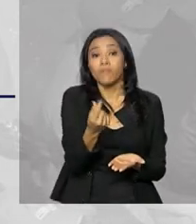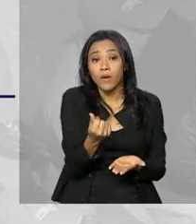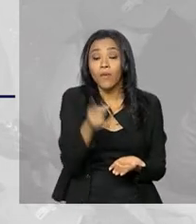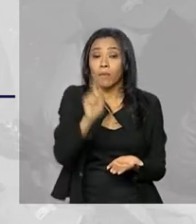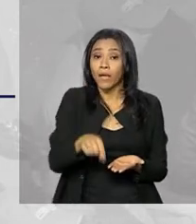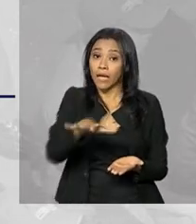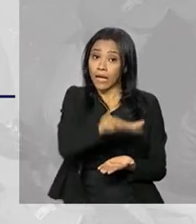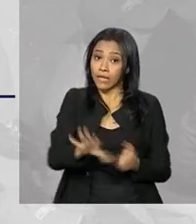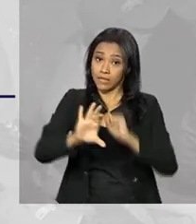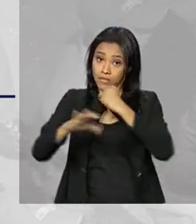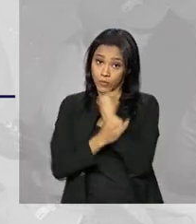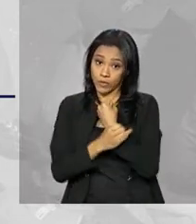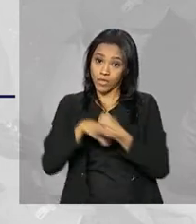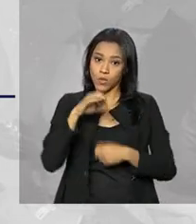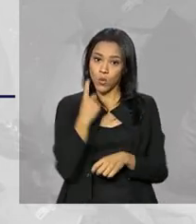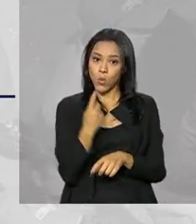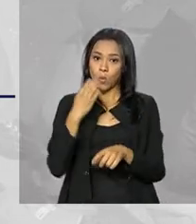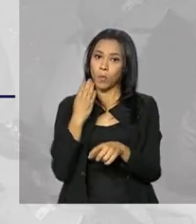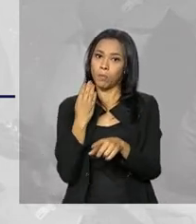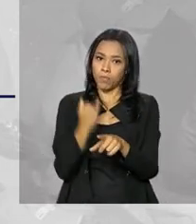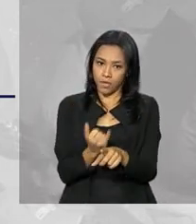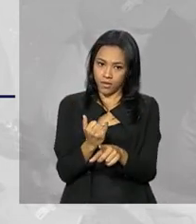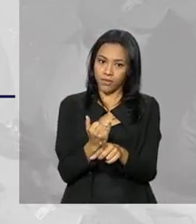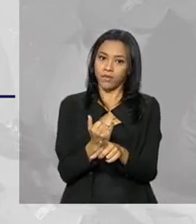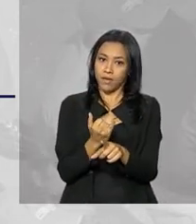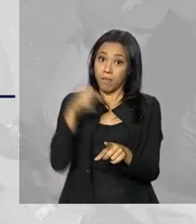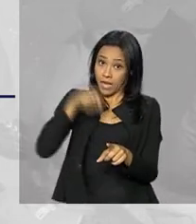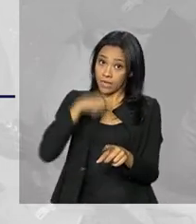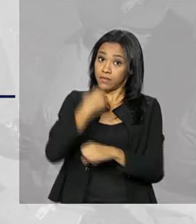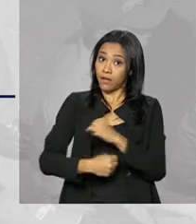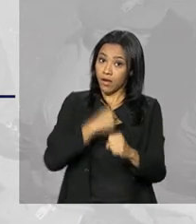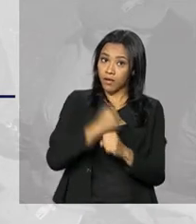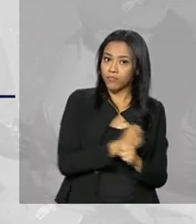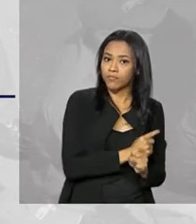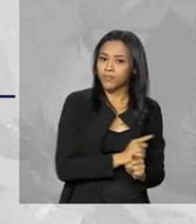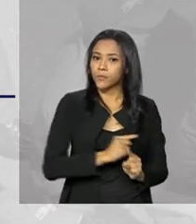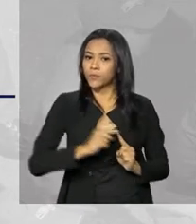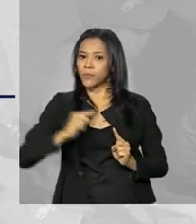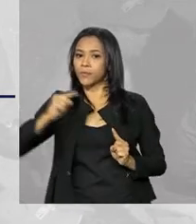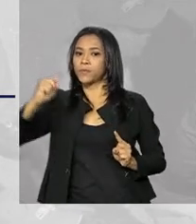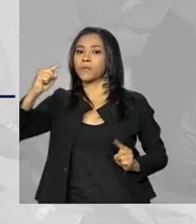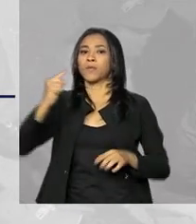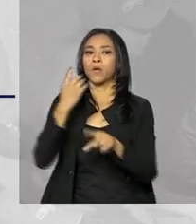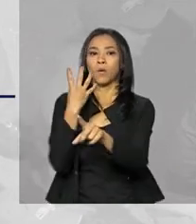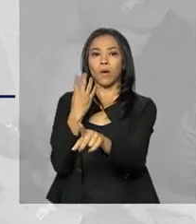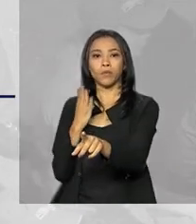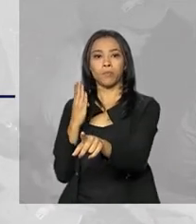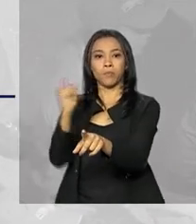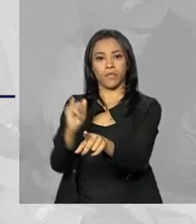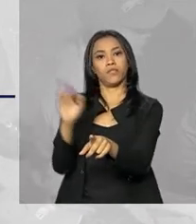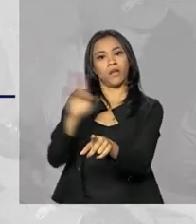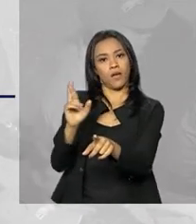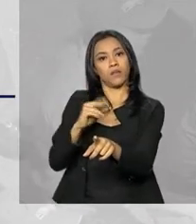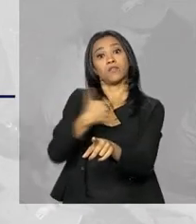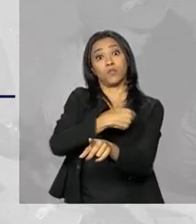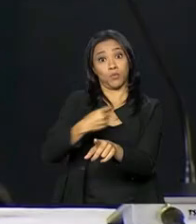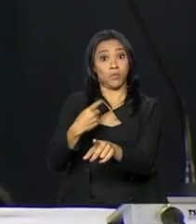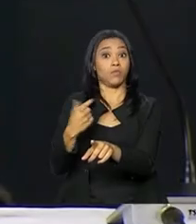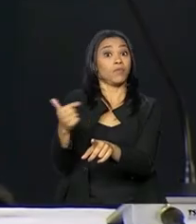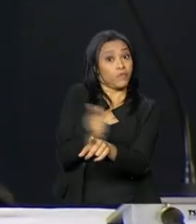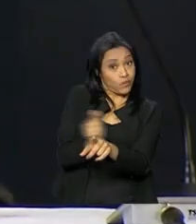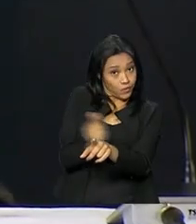deve passar dos cerca de 1 bilhão de reais previstos para este ano, para mais de 4 bilhões de reais em 2022.